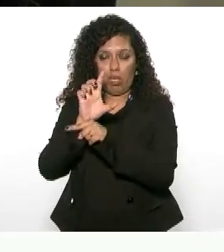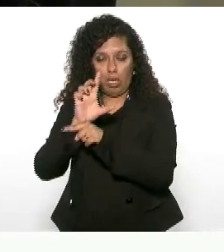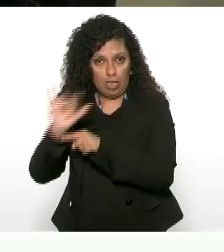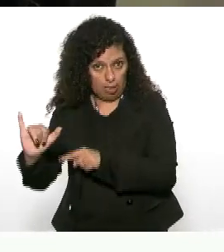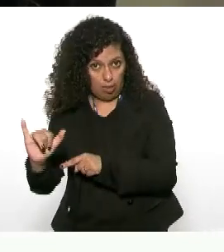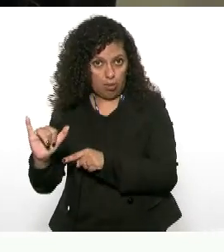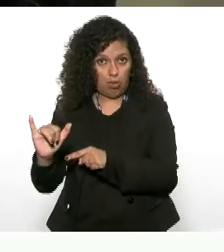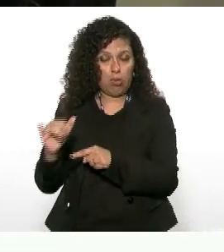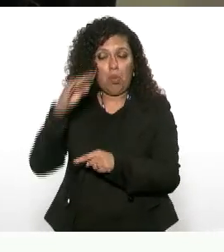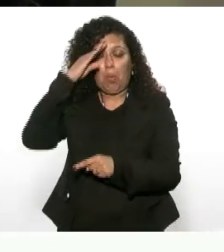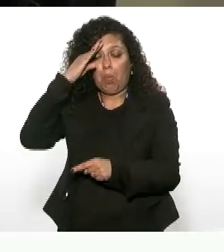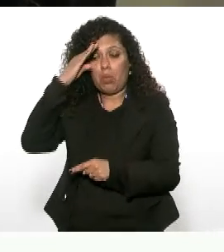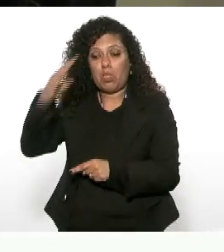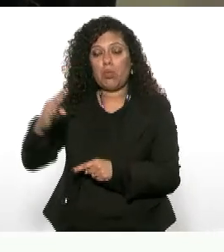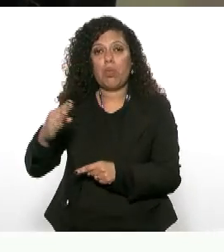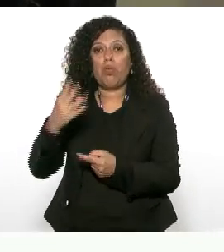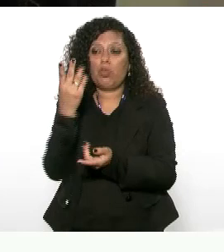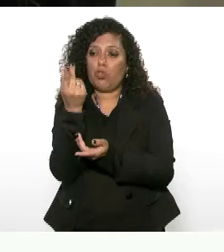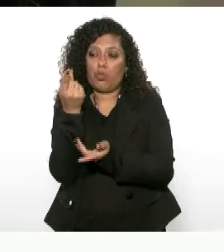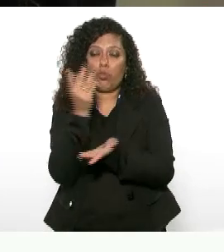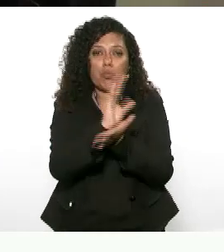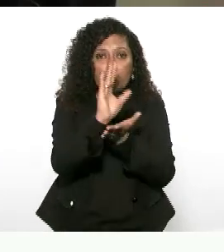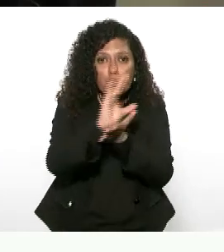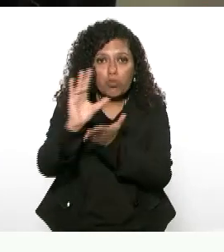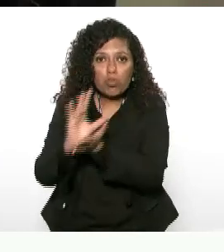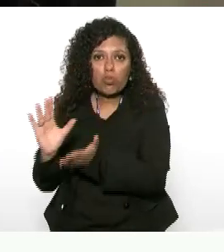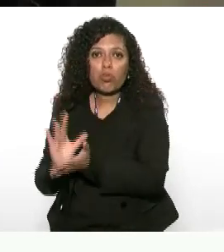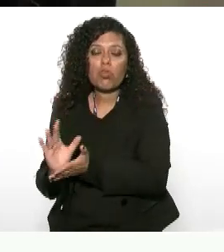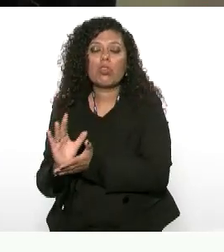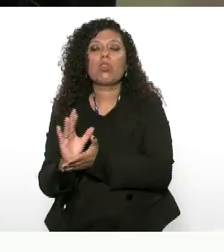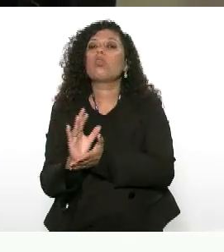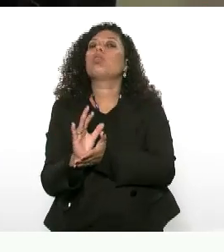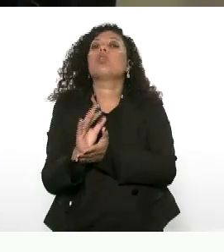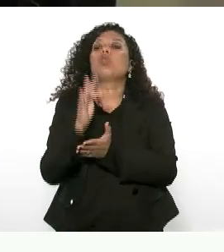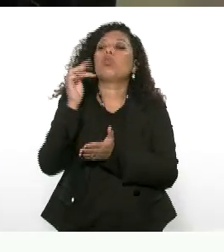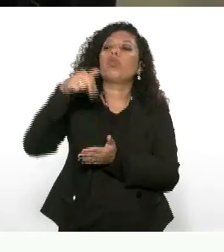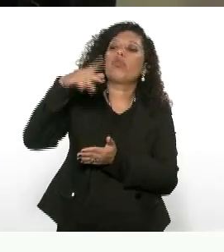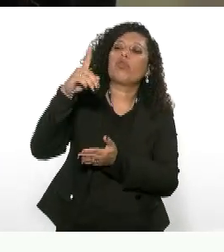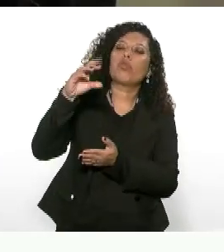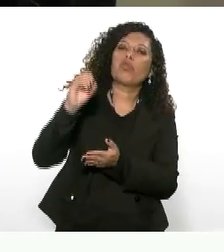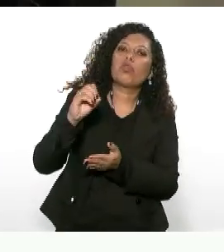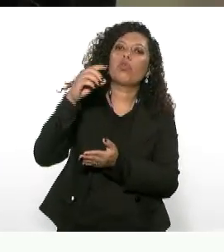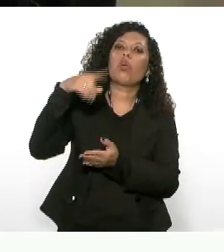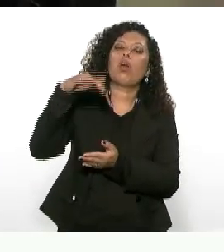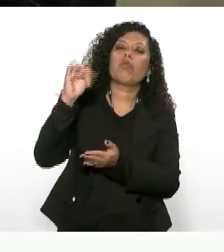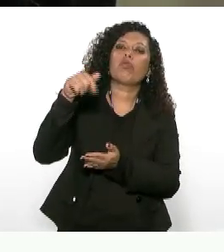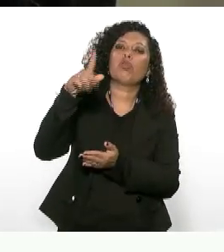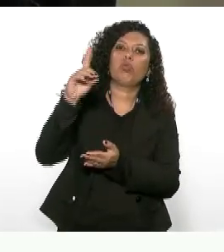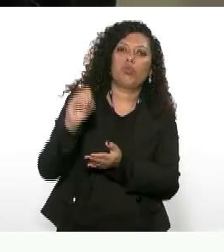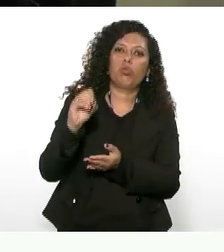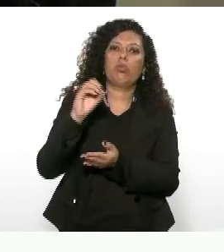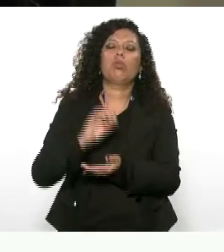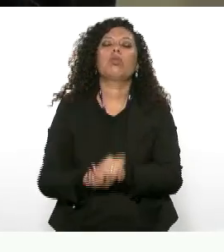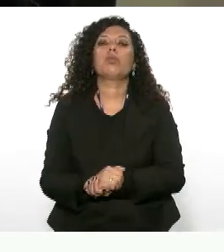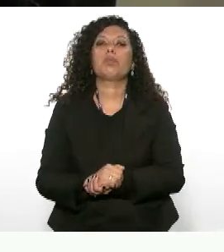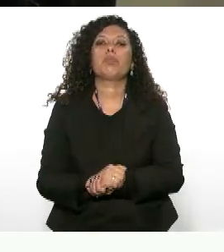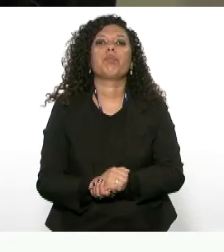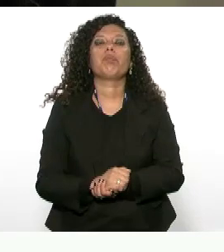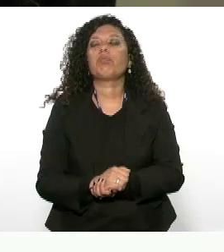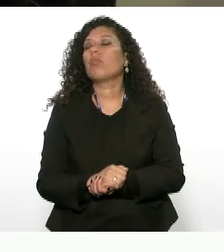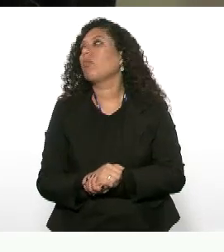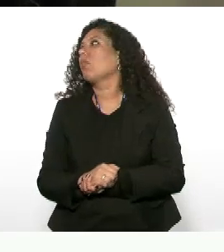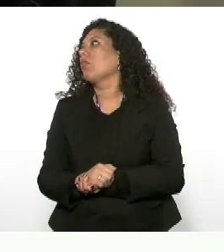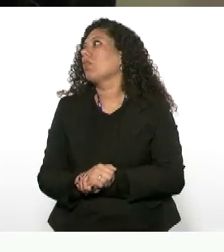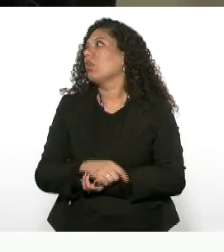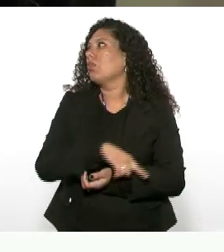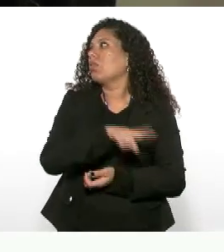questão, principalmente do repasse do SUSP, do repasse do fundo a fundo. E, para as senhoras e os senhores terem